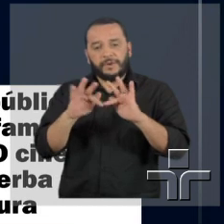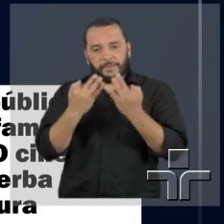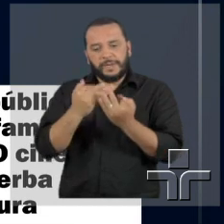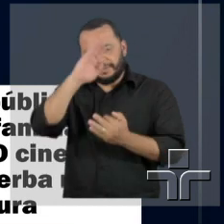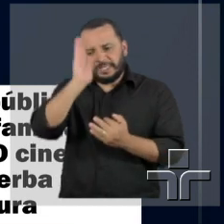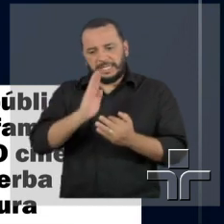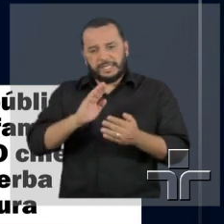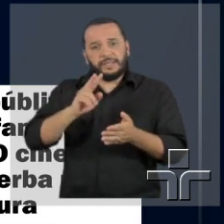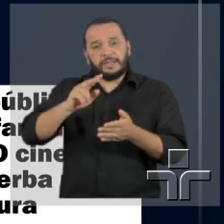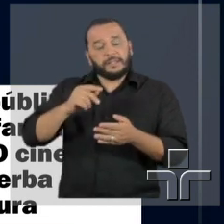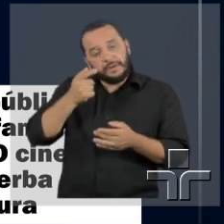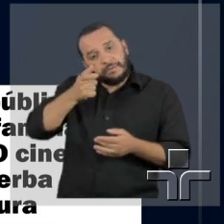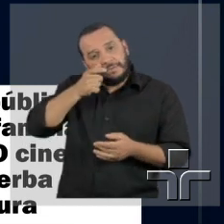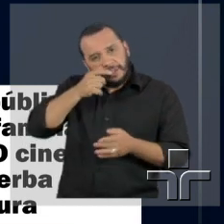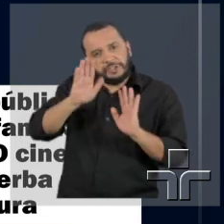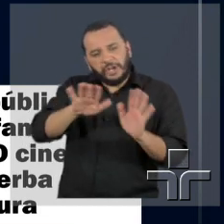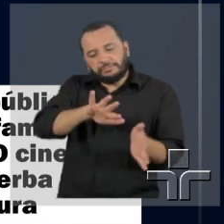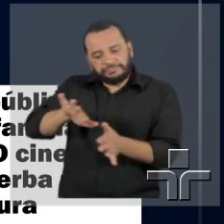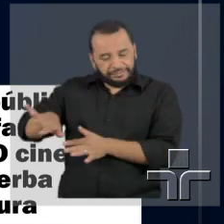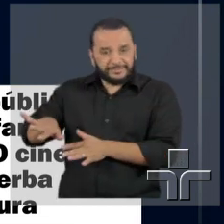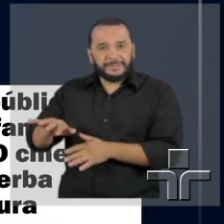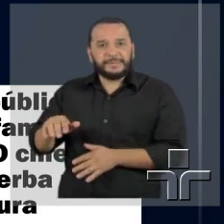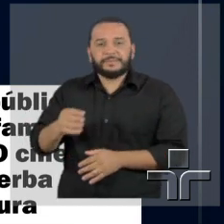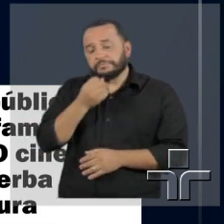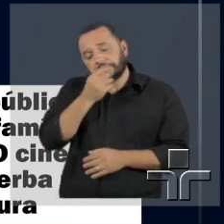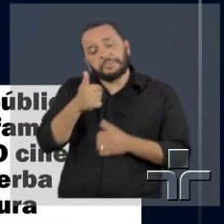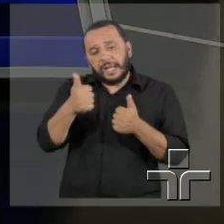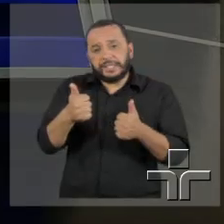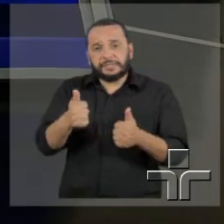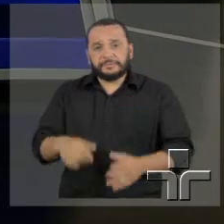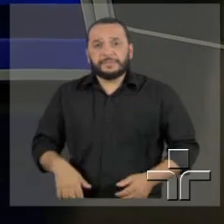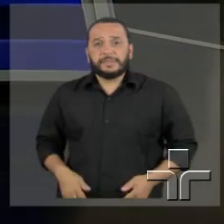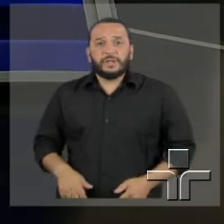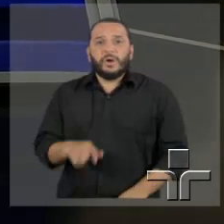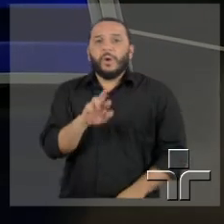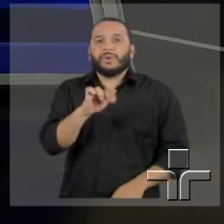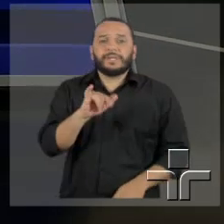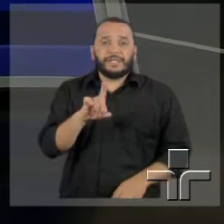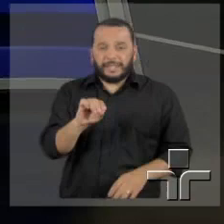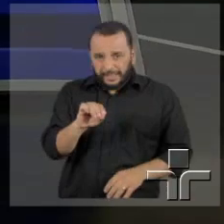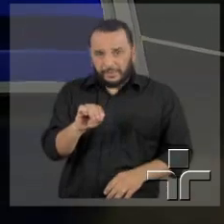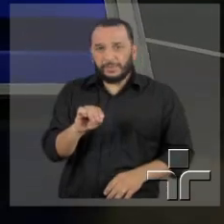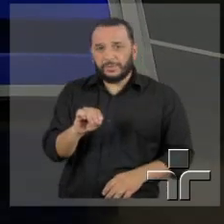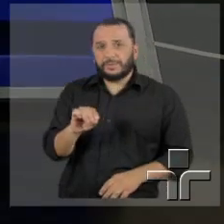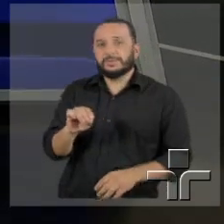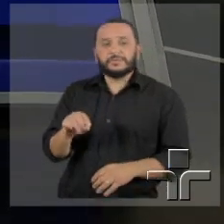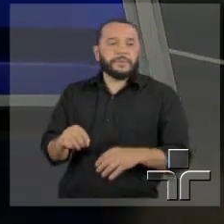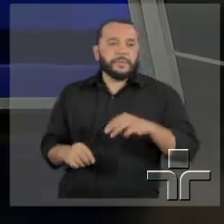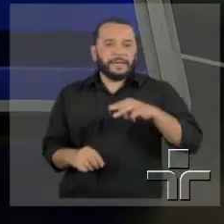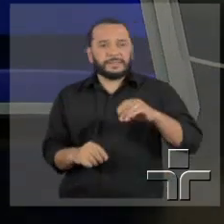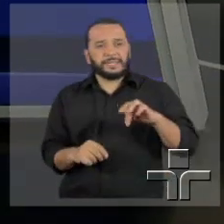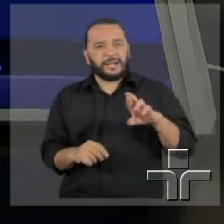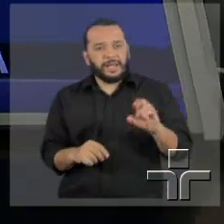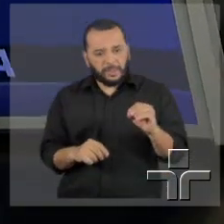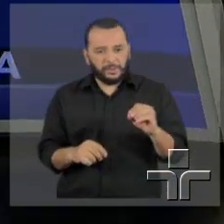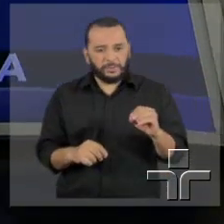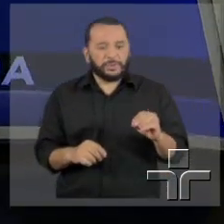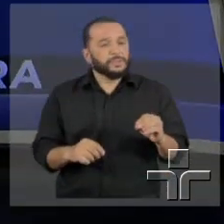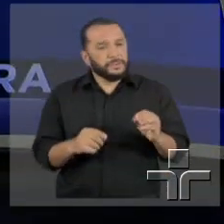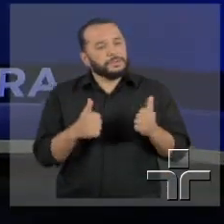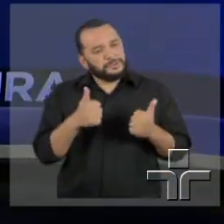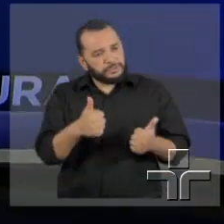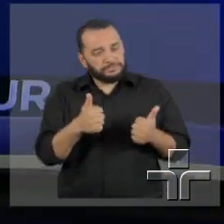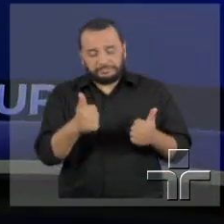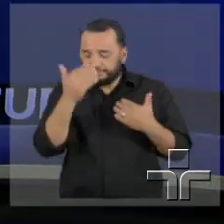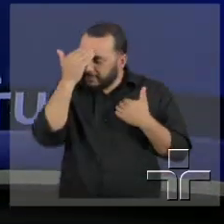lido esse tweet. Então, muito bem. Rodrigo Prando, cientista político, João Marcelo Boscoli, empresário e produtor